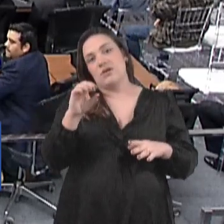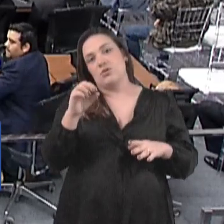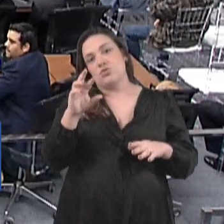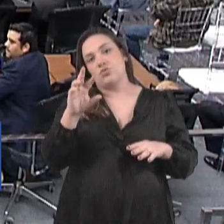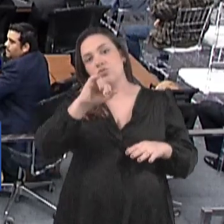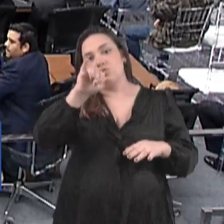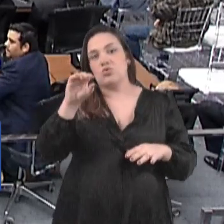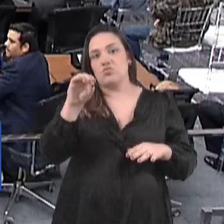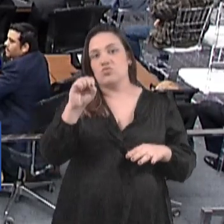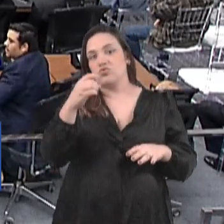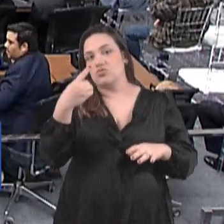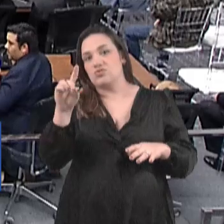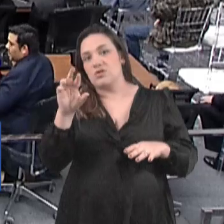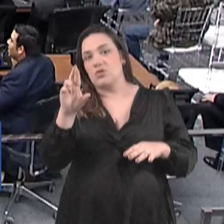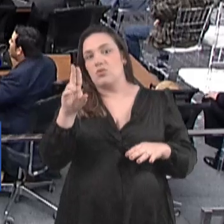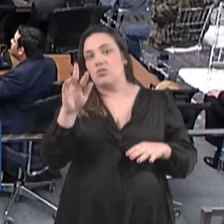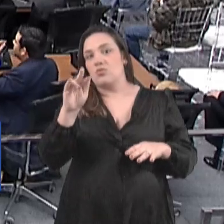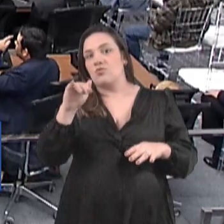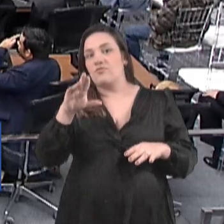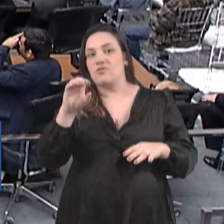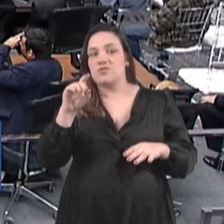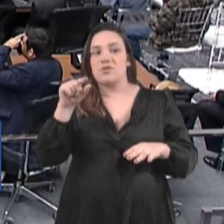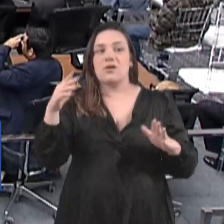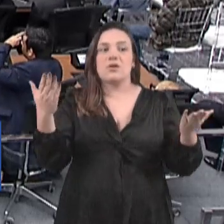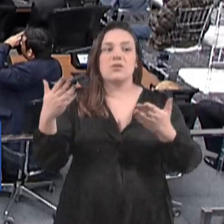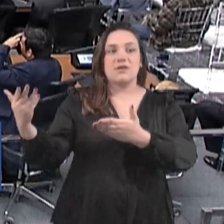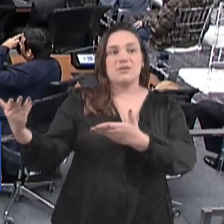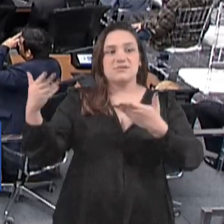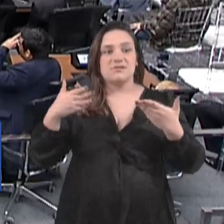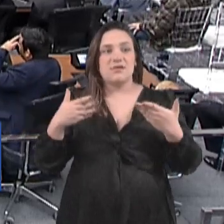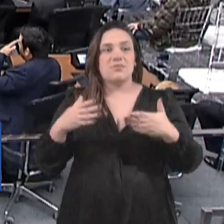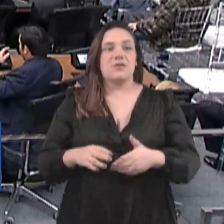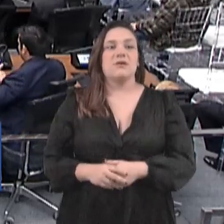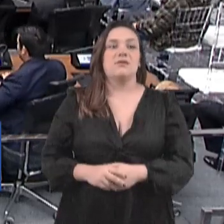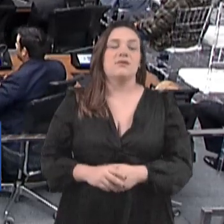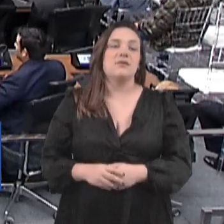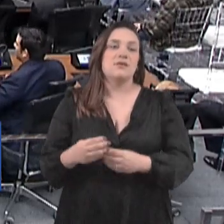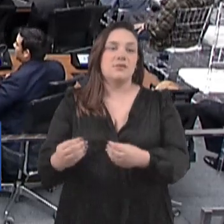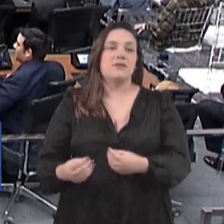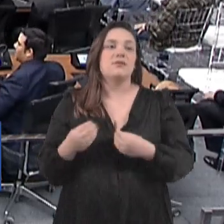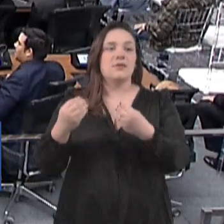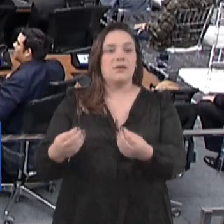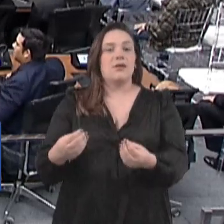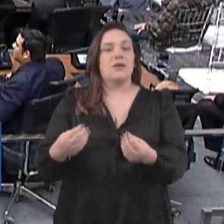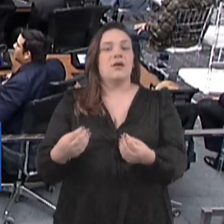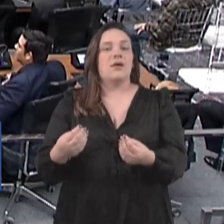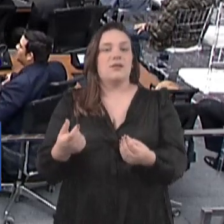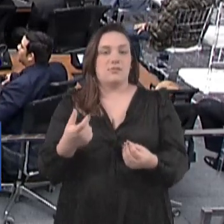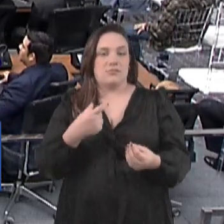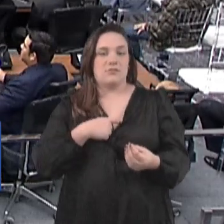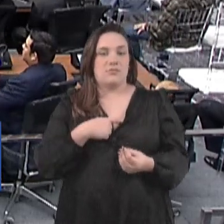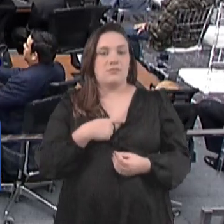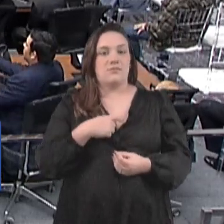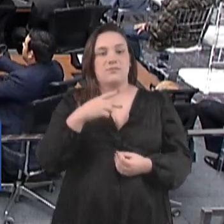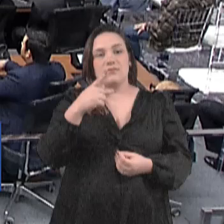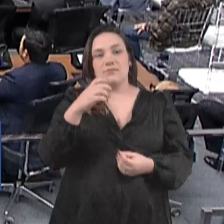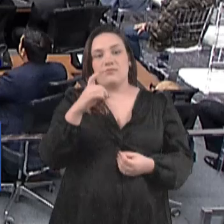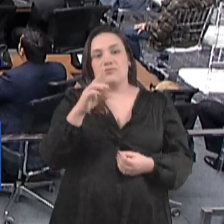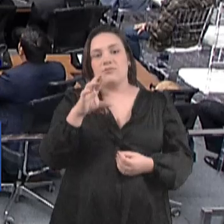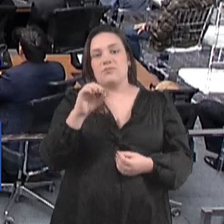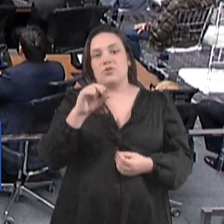Paz, recebem a todos nesta Casa de Leis para a cerimônia de entrega da comenda Coronel Pedro José